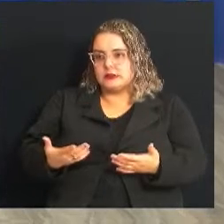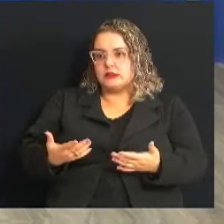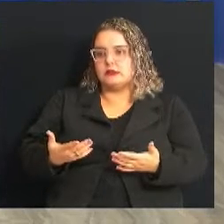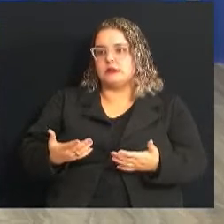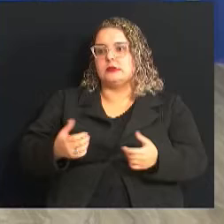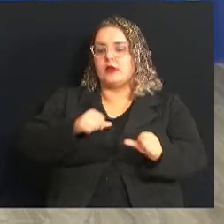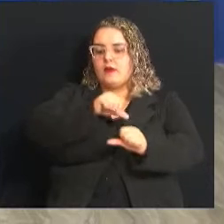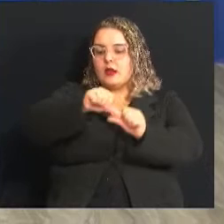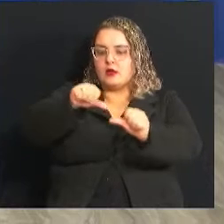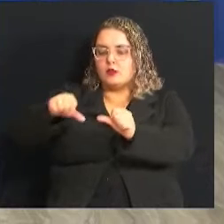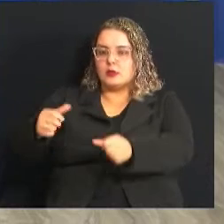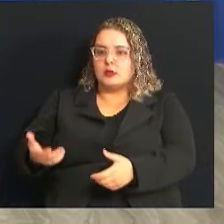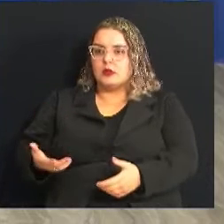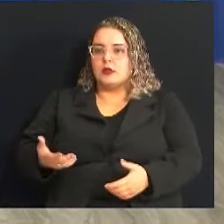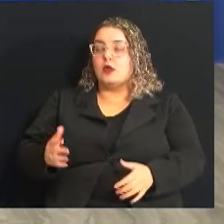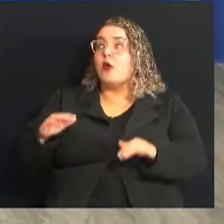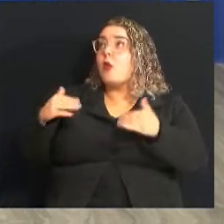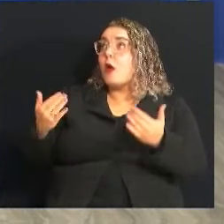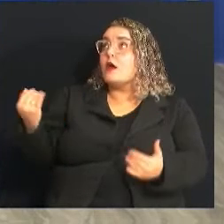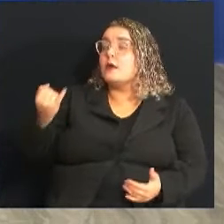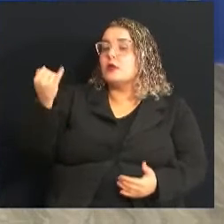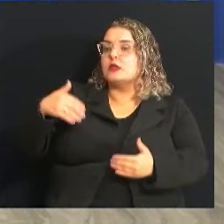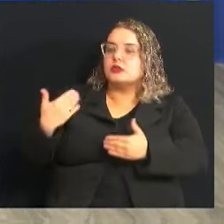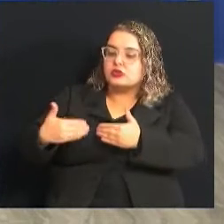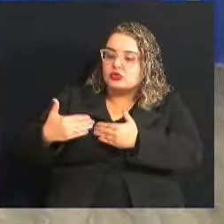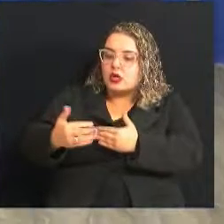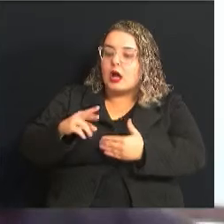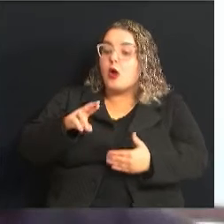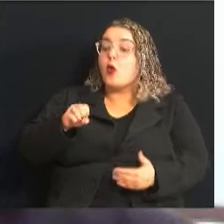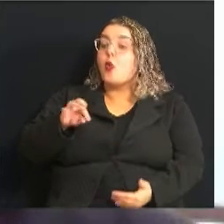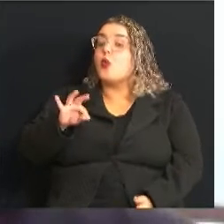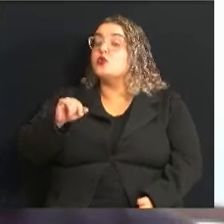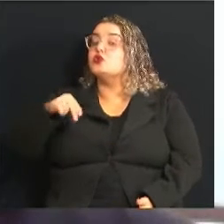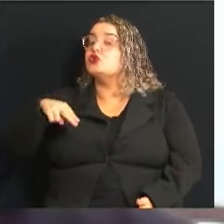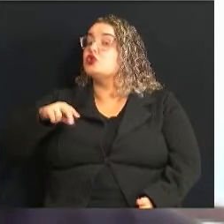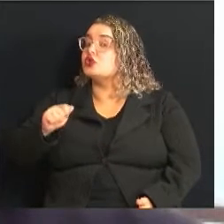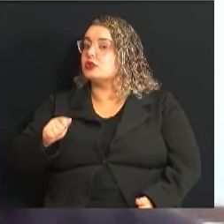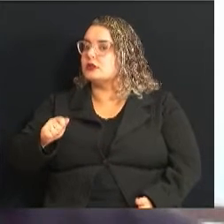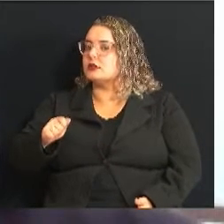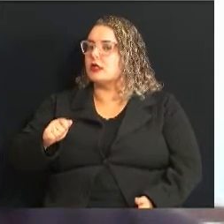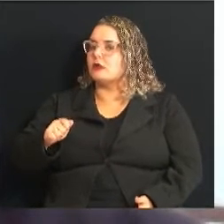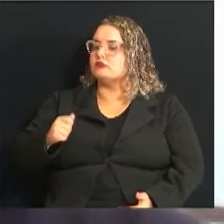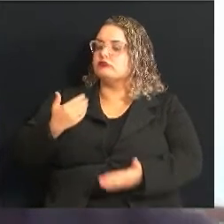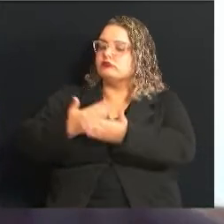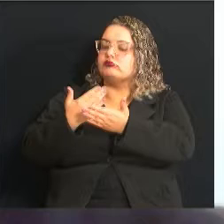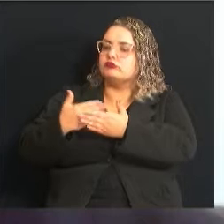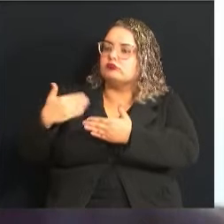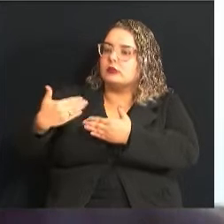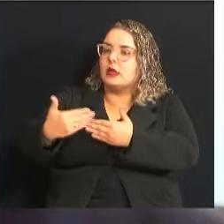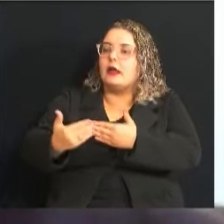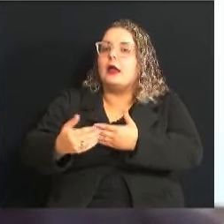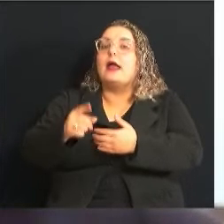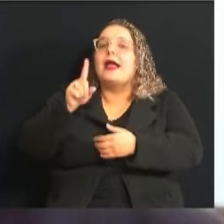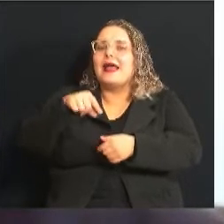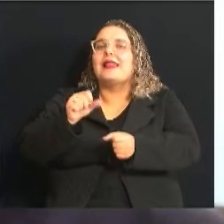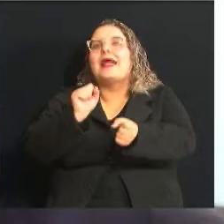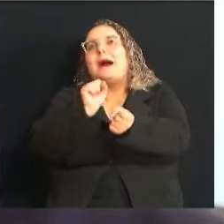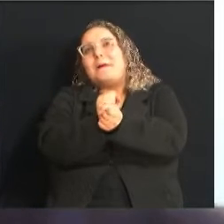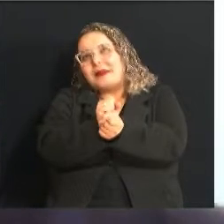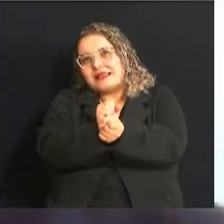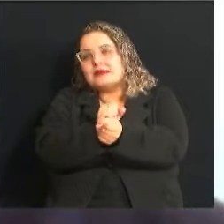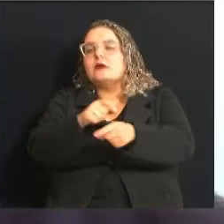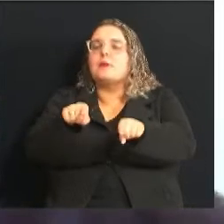Raul? A rotina, ao mesmo tempo em que ela é uma prisão, ela é a grande liberdade, né? Por